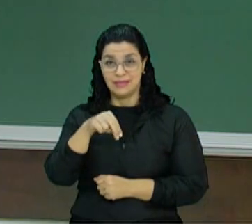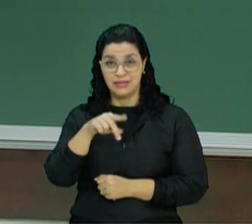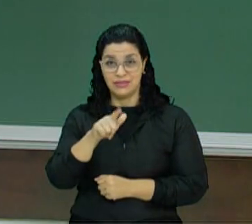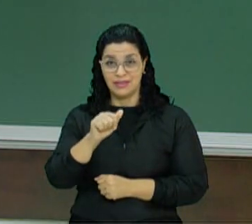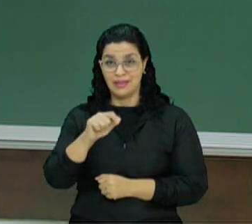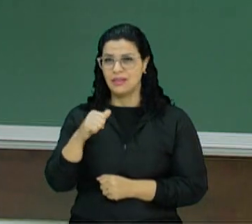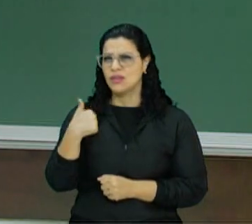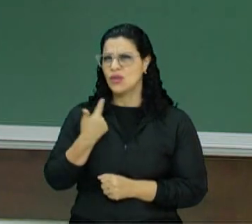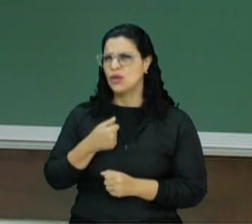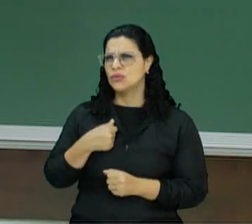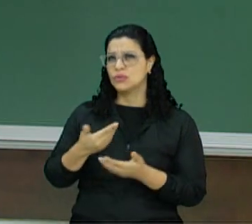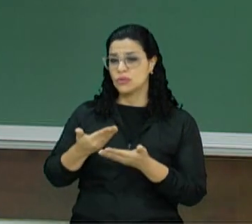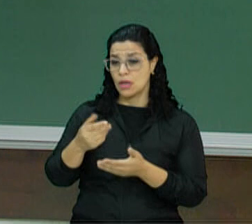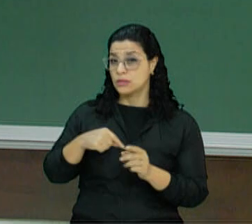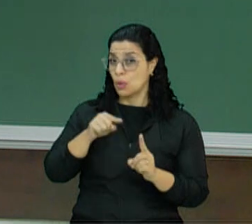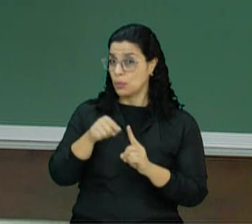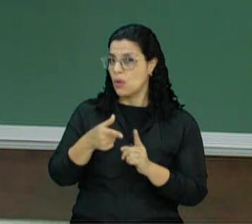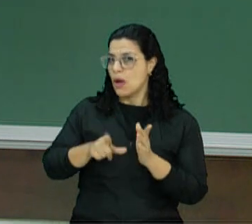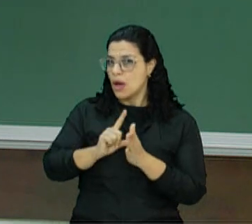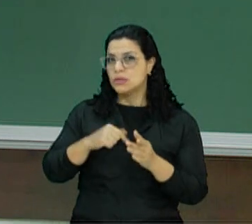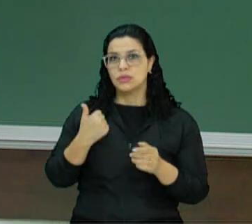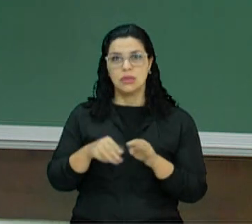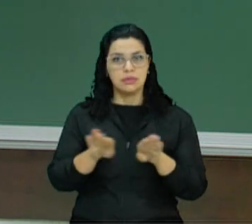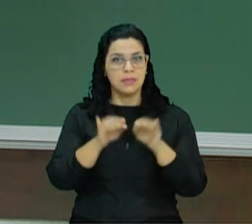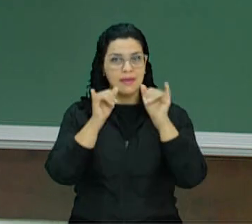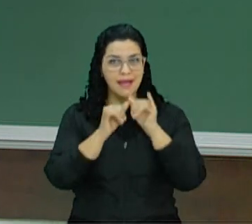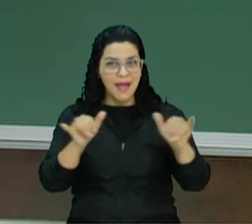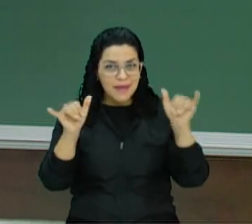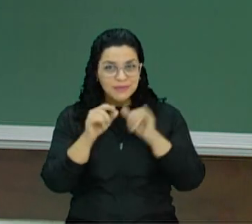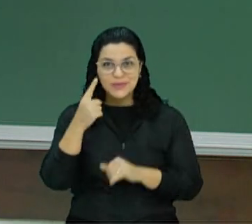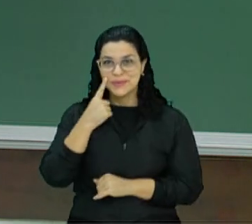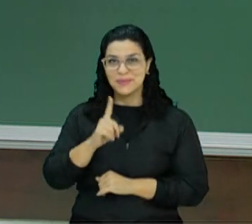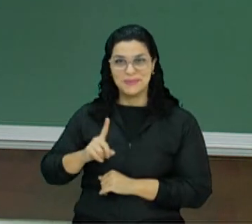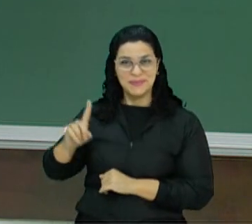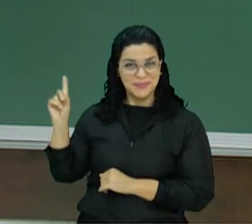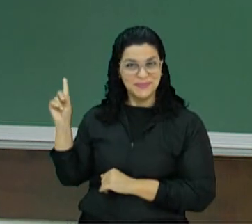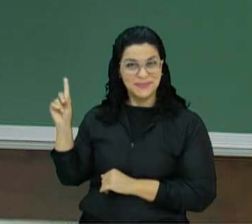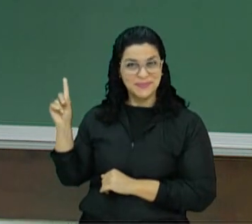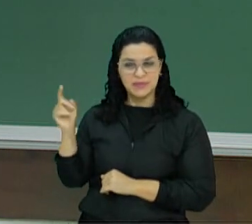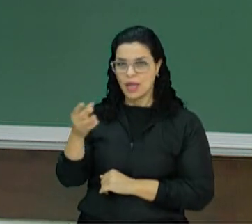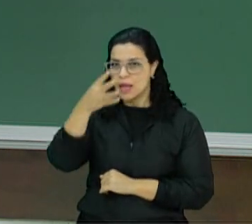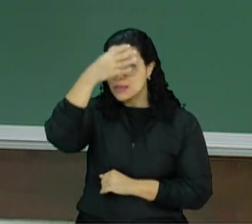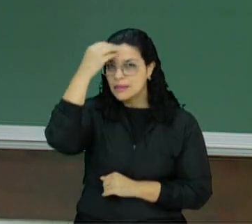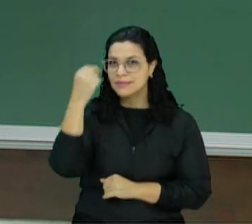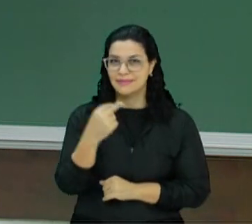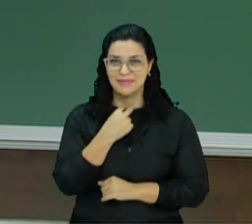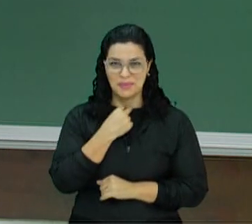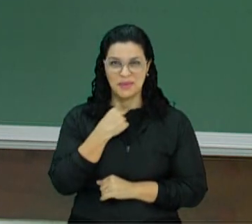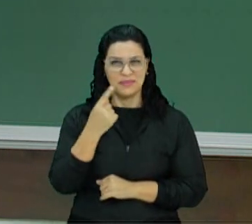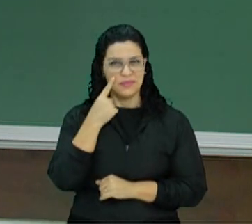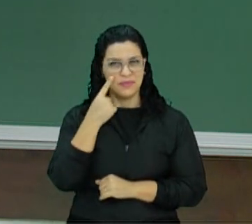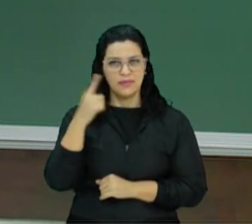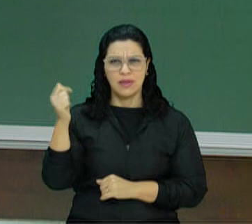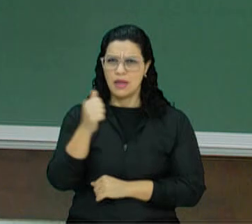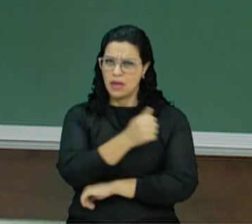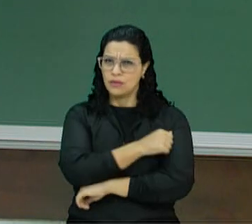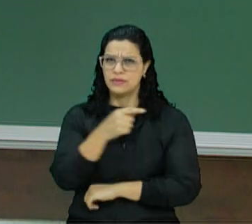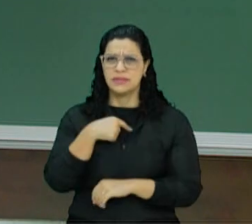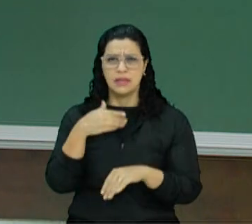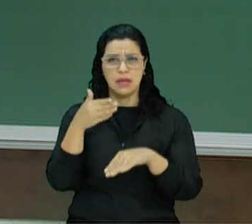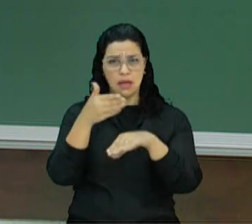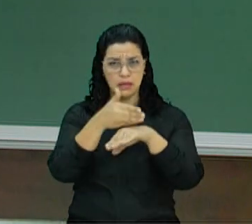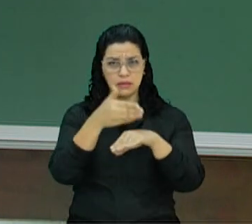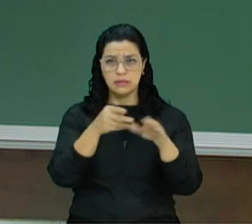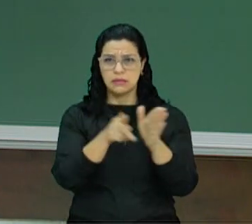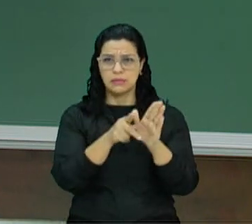lembrar quais são os nossos, antes dos objetivos, os nossos recadinhos, para vocês não esquecerem? Olha lá, aluno, se você tem acesso